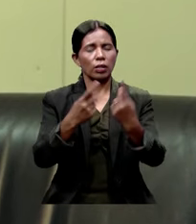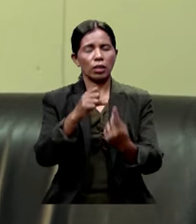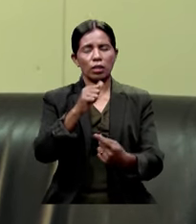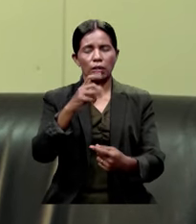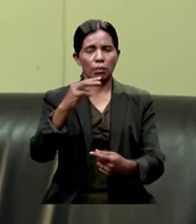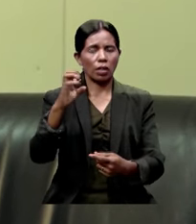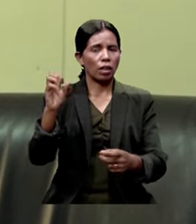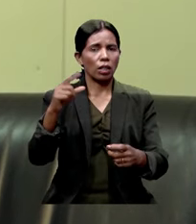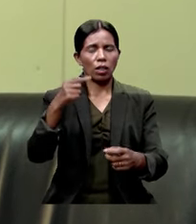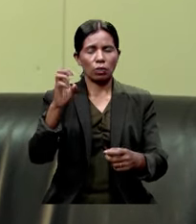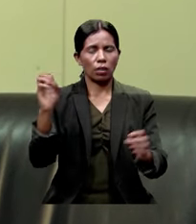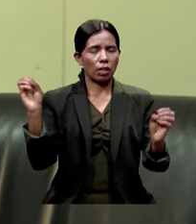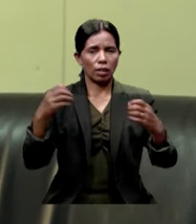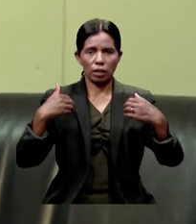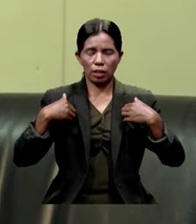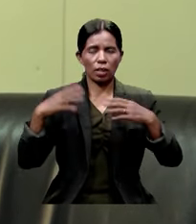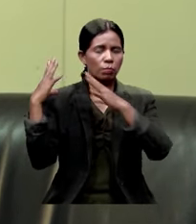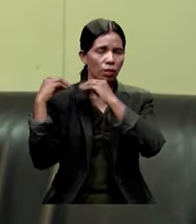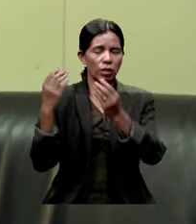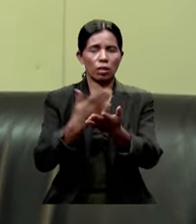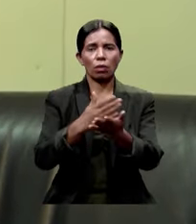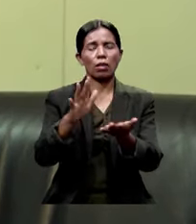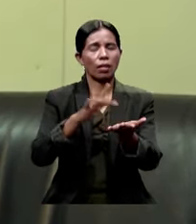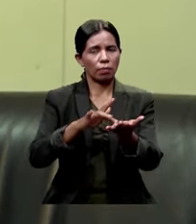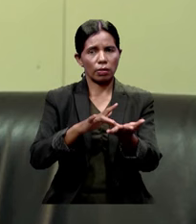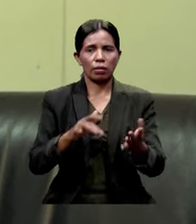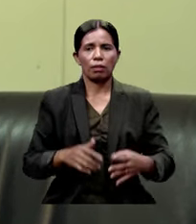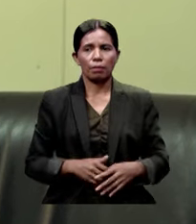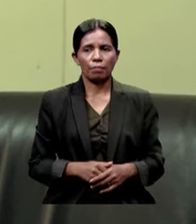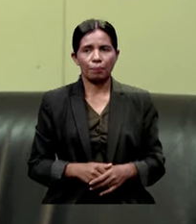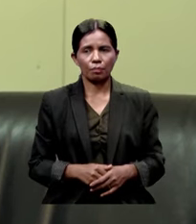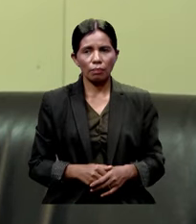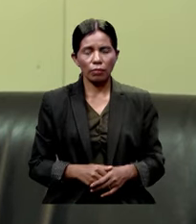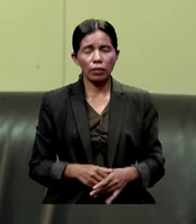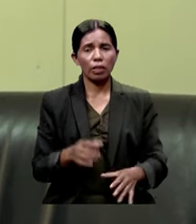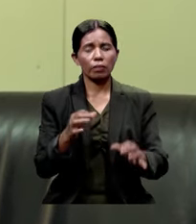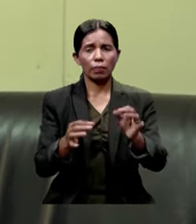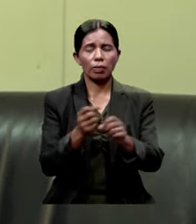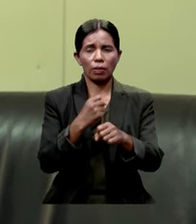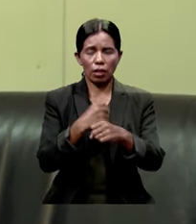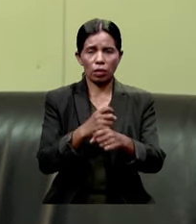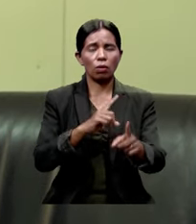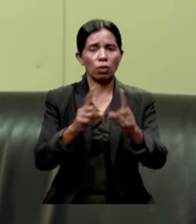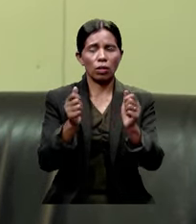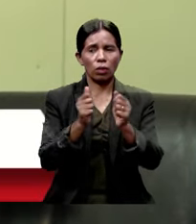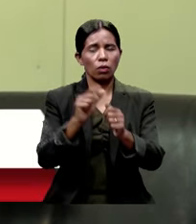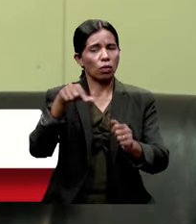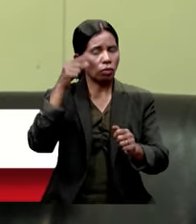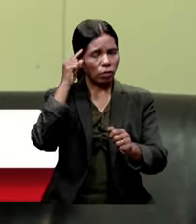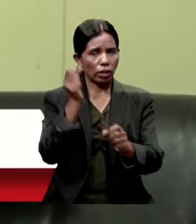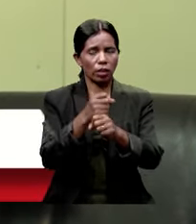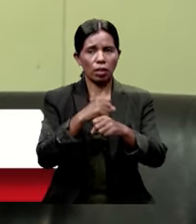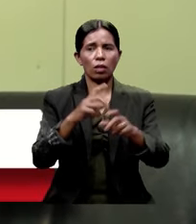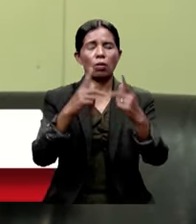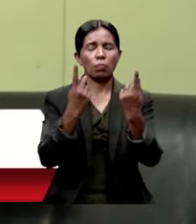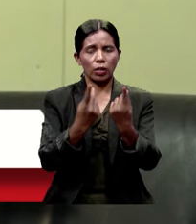e a experiência só sai moroc. Minha abo, né, quando halo contrato, governo halo contrato, a companhia